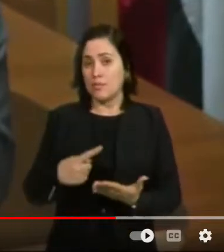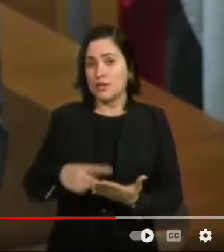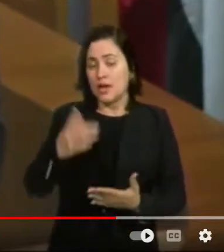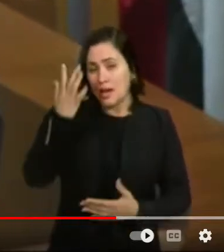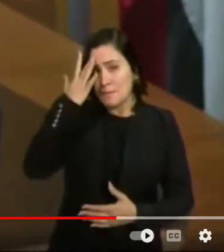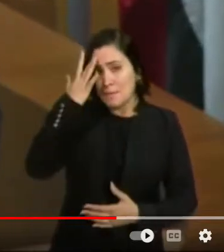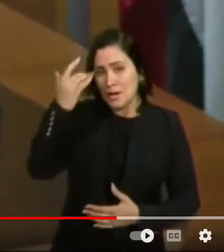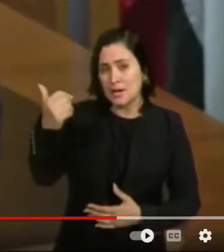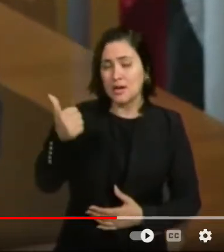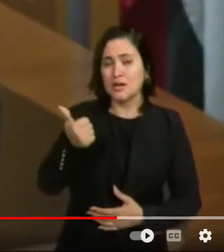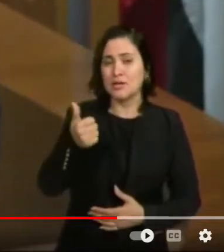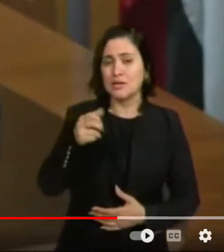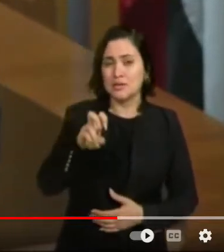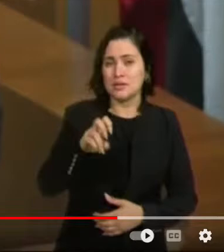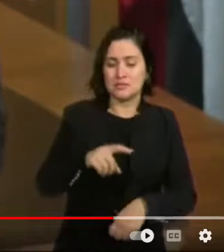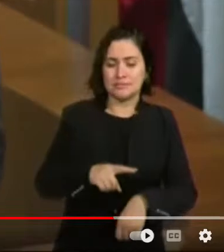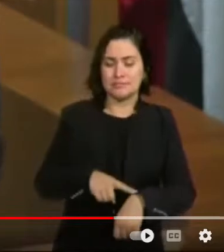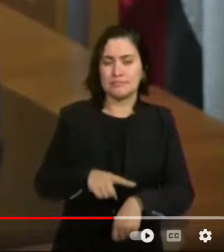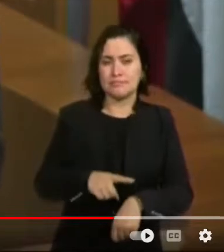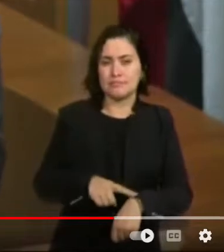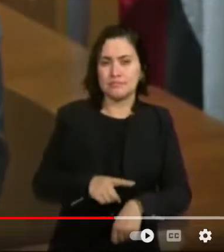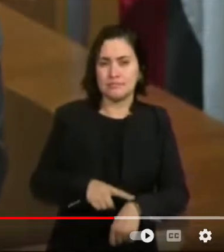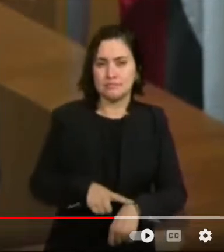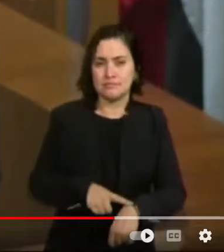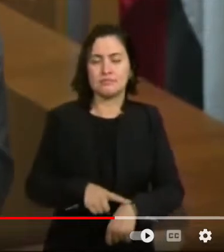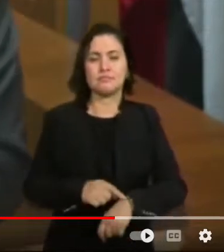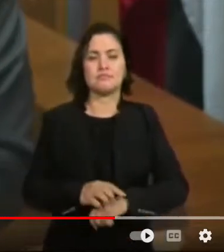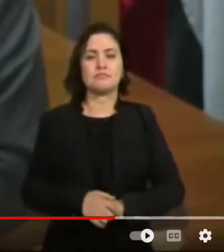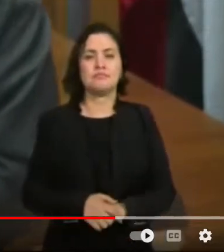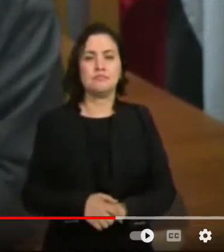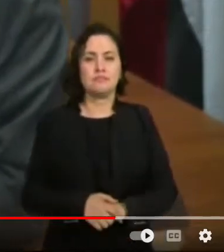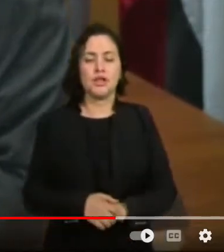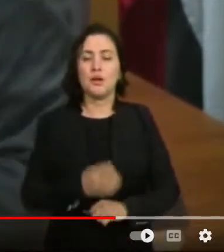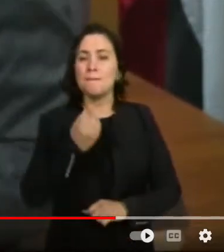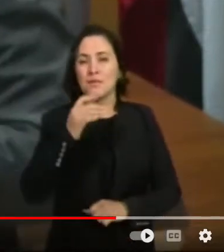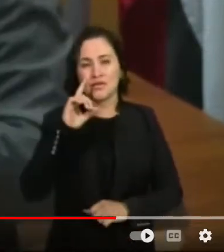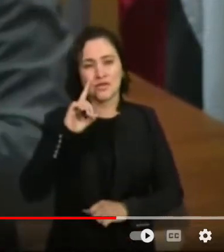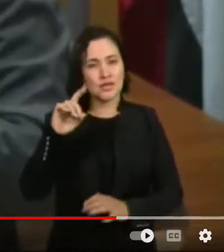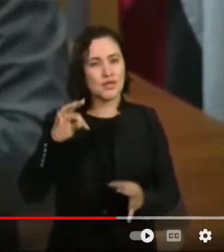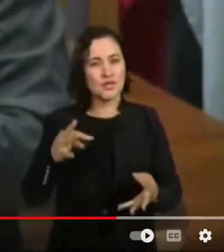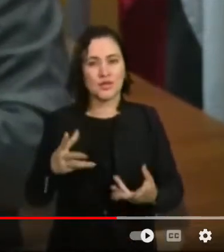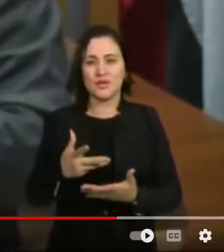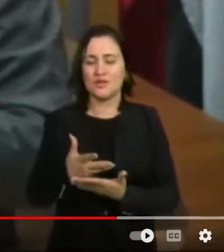o Pedro Chagas, secretário do Meio Ambiente, também vai estar presente. Bom dia a todos e um bom trabalho.